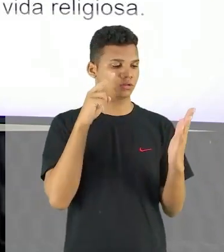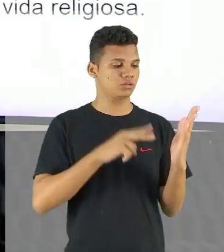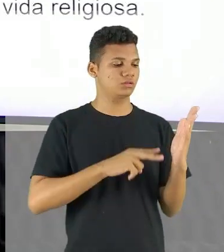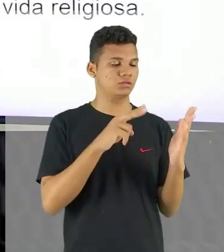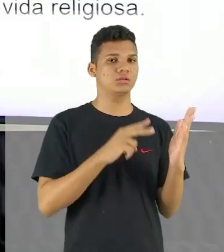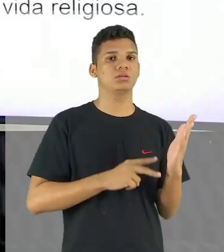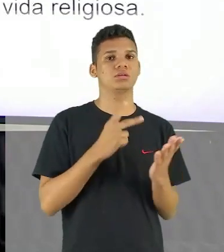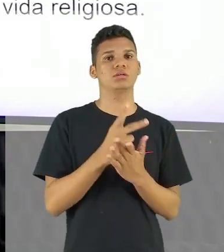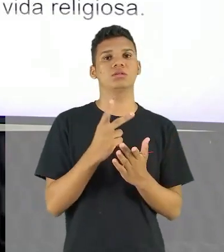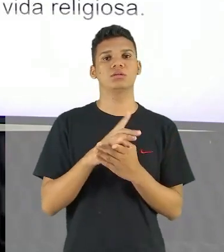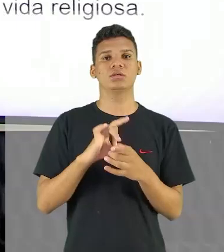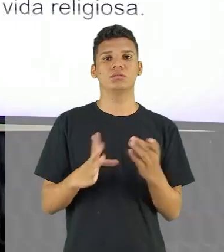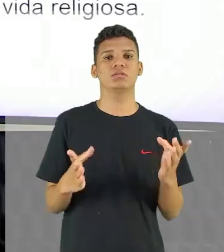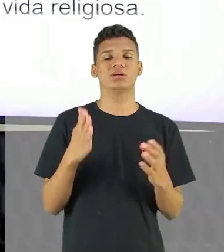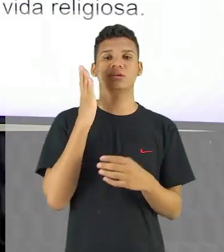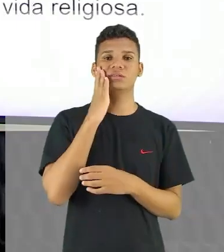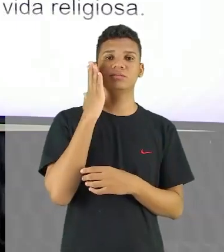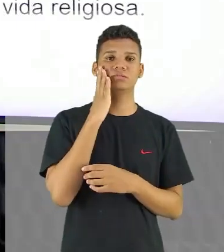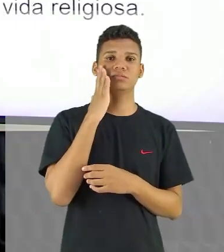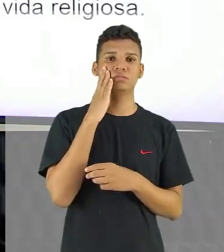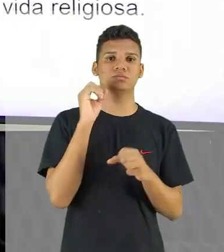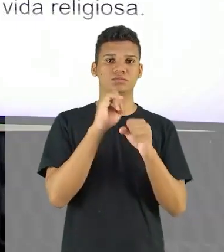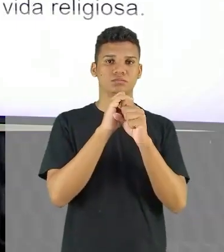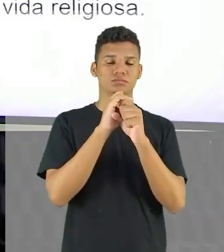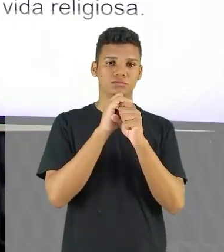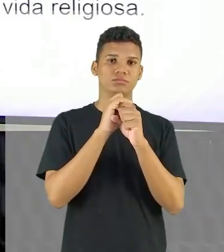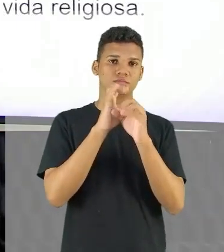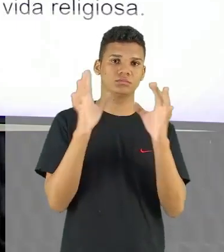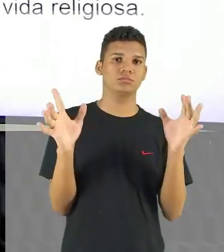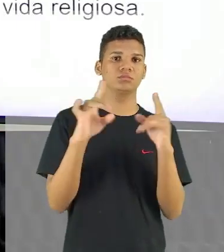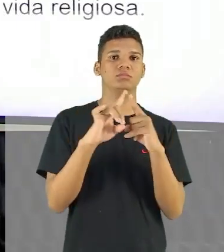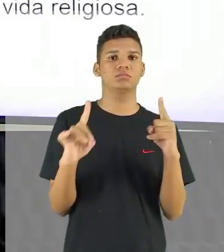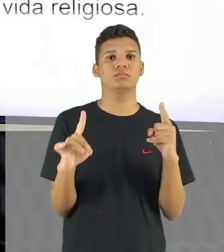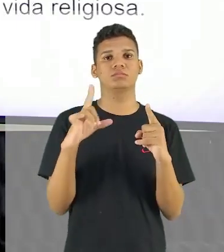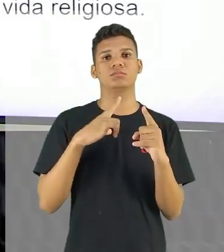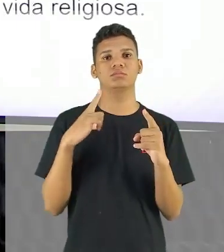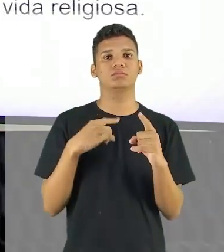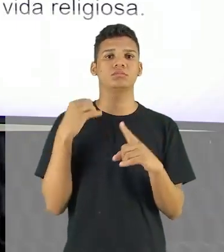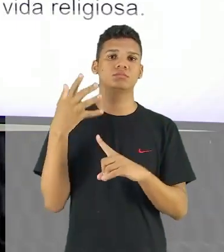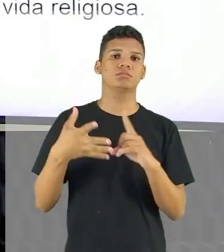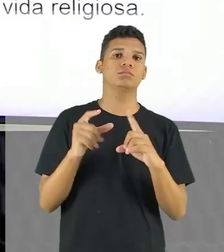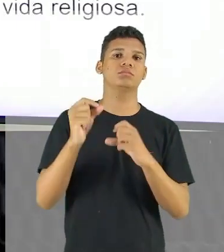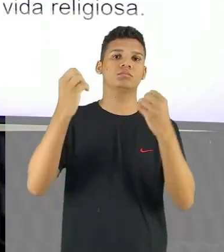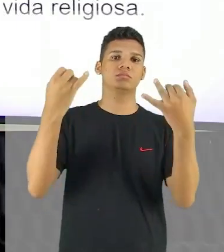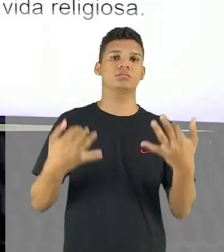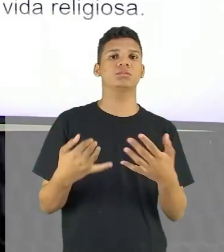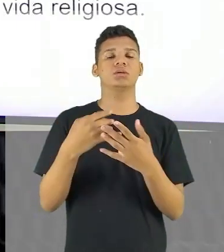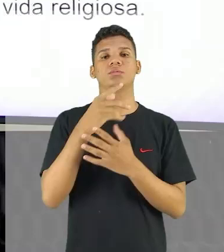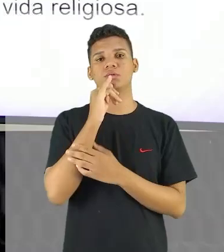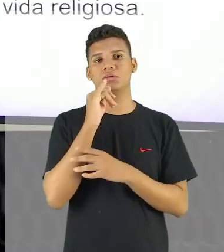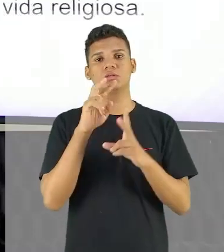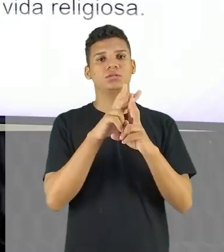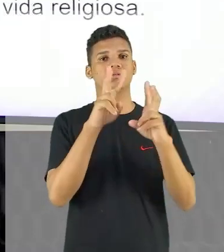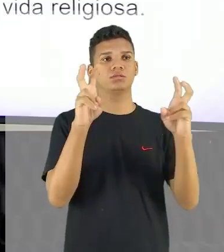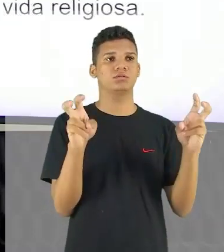dá a entender que a narrativa vai versar sobre o